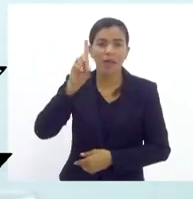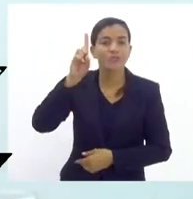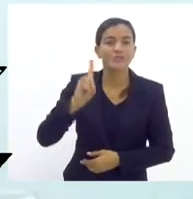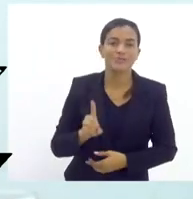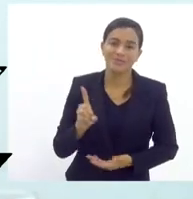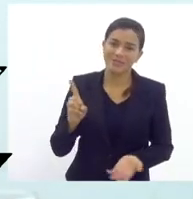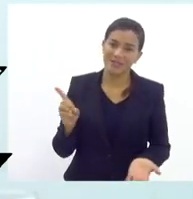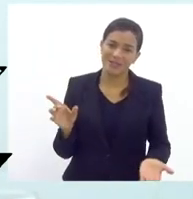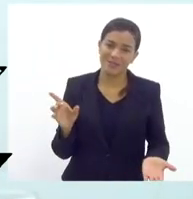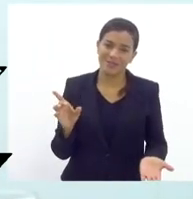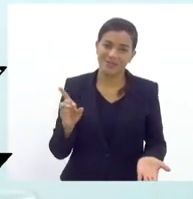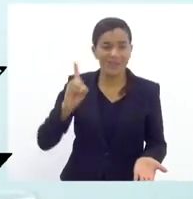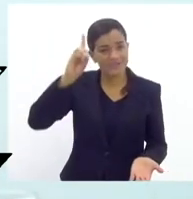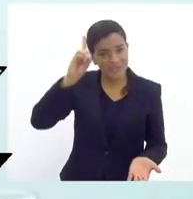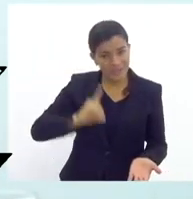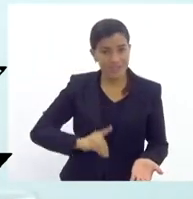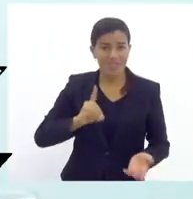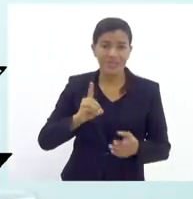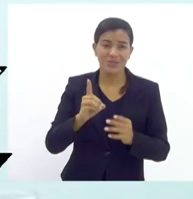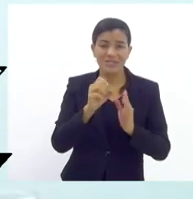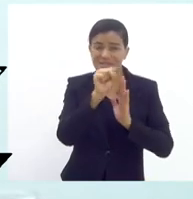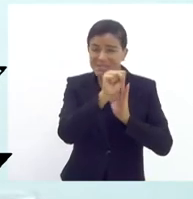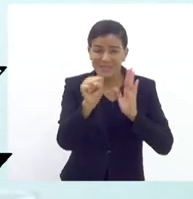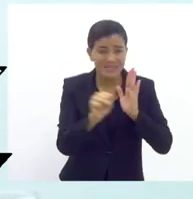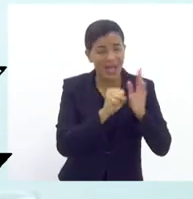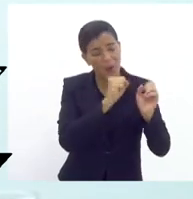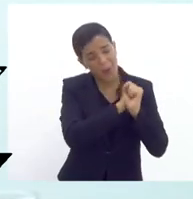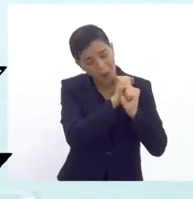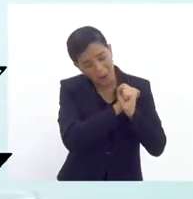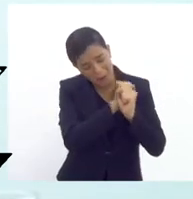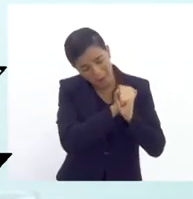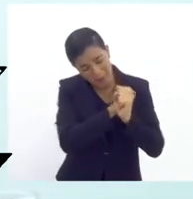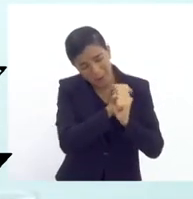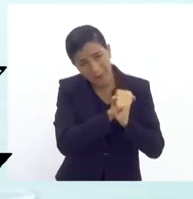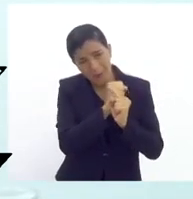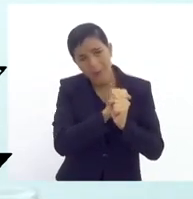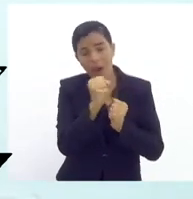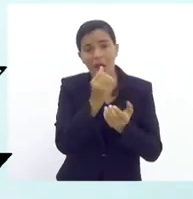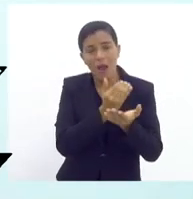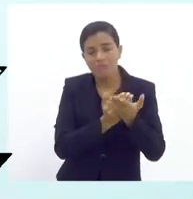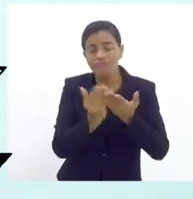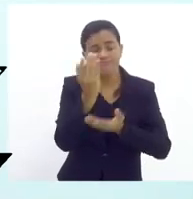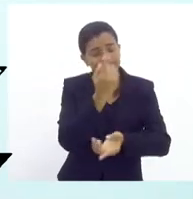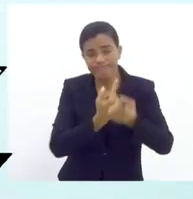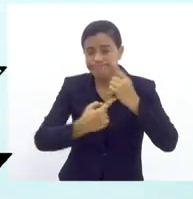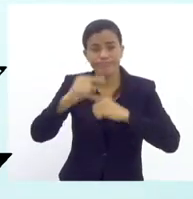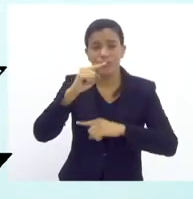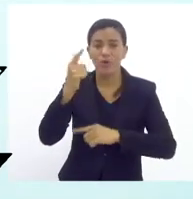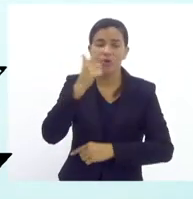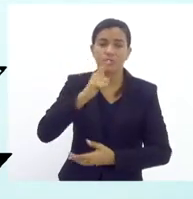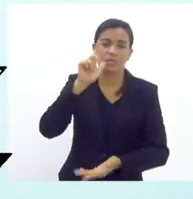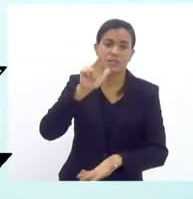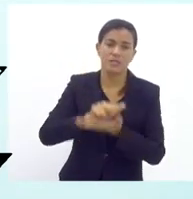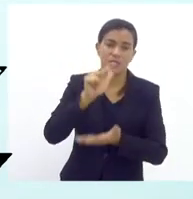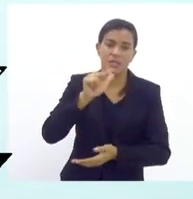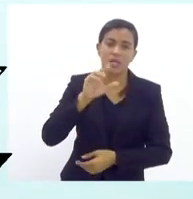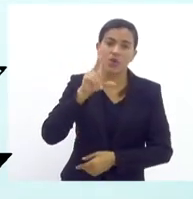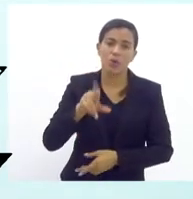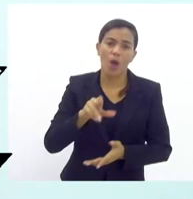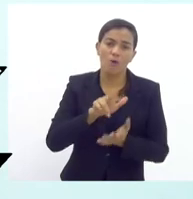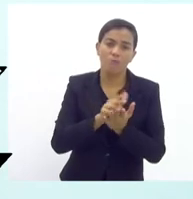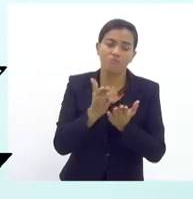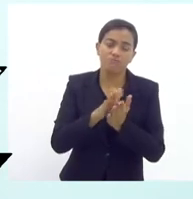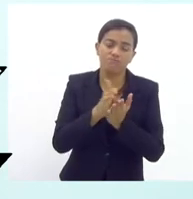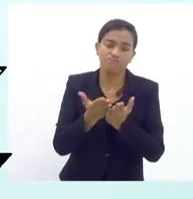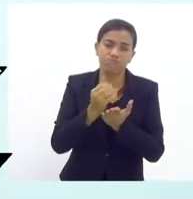é um direito um direito que foram séculos de lutas para começar a se conquistar para que a gente tenha Marcos como a CLT